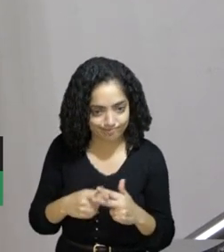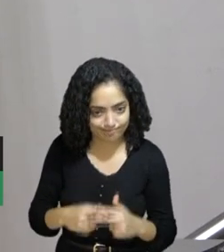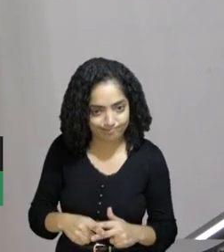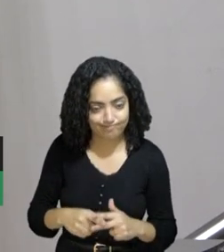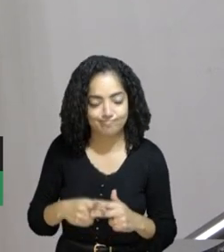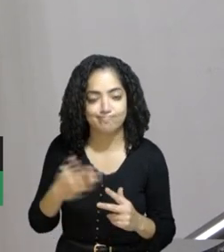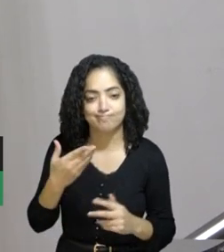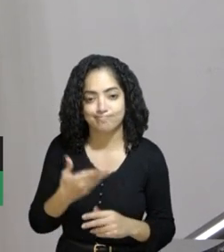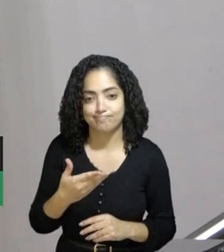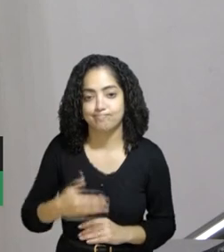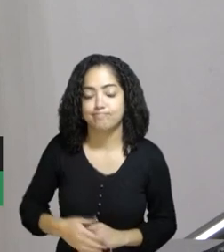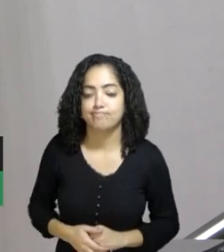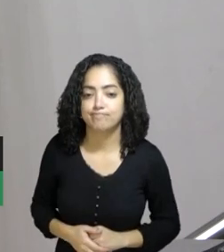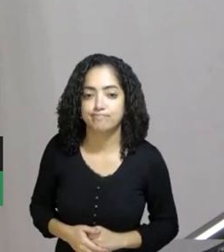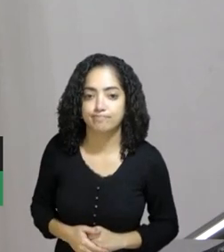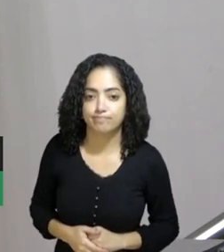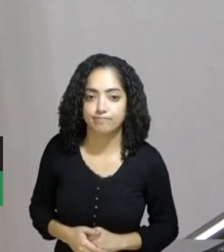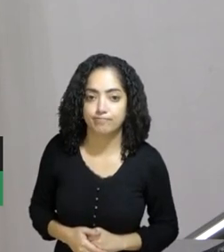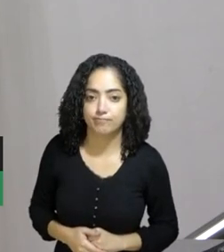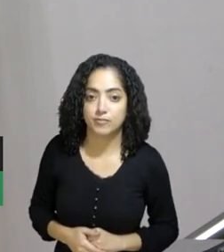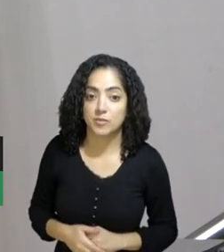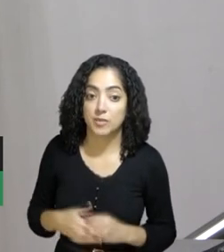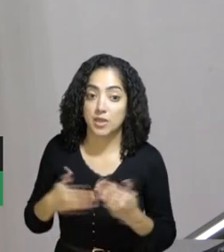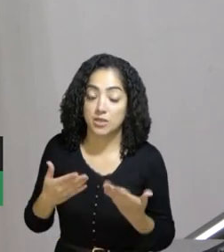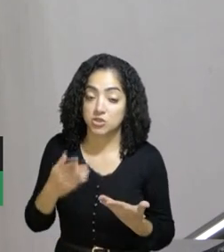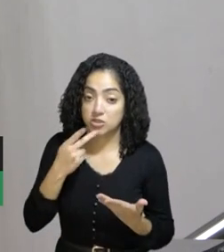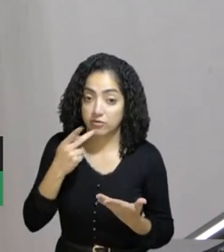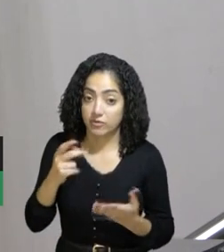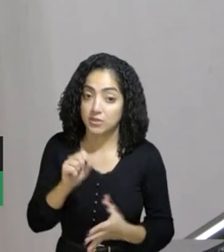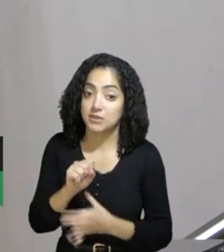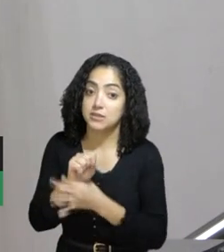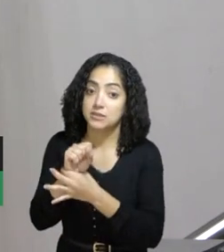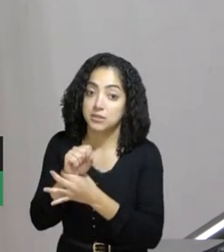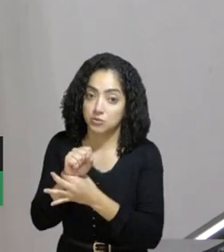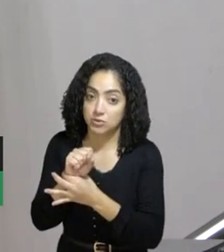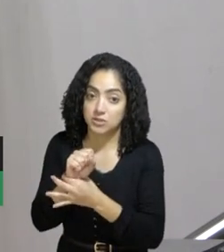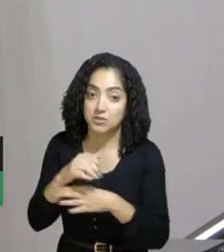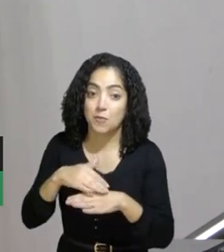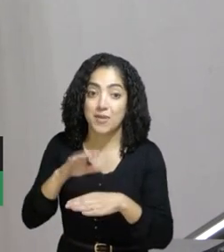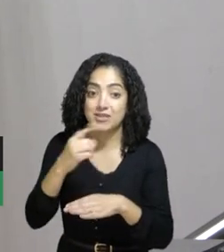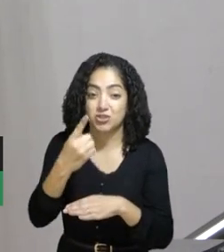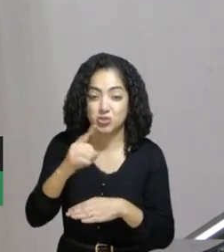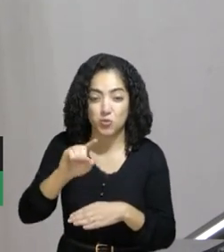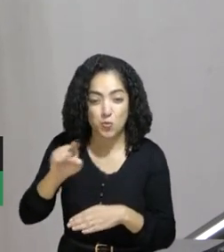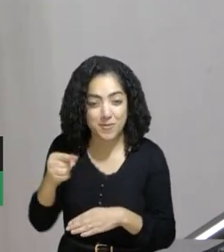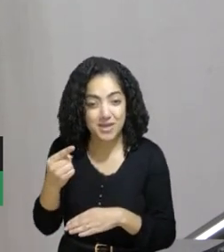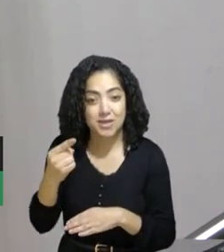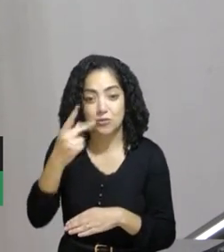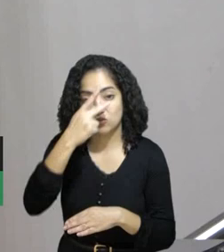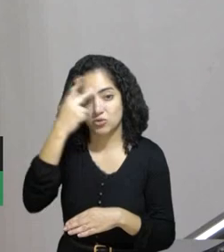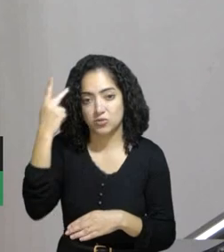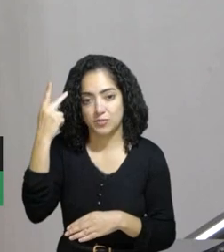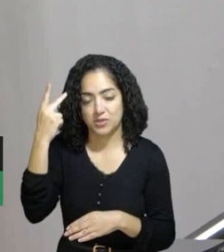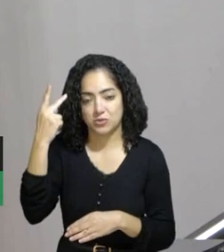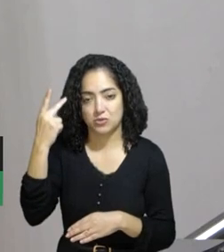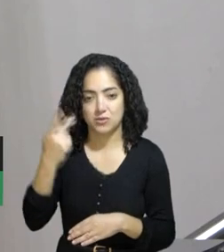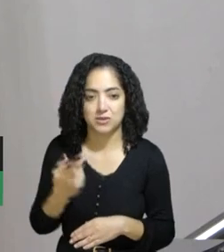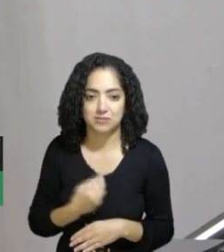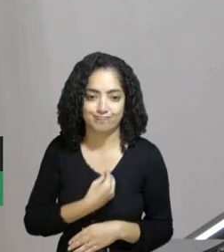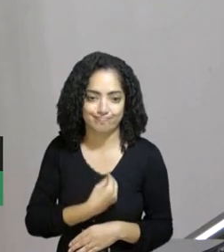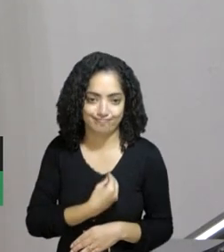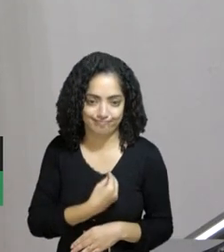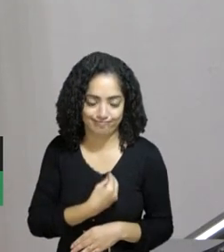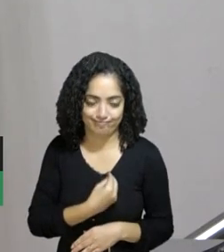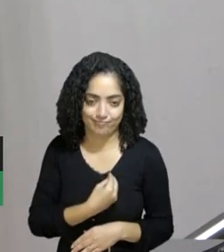barragem de José Boatê. Afinal, estamos falando da segurança de mais de 1 milhão de habitantes. Faz-se